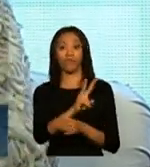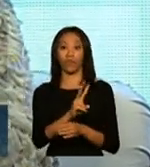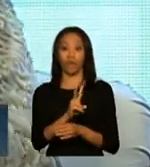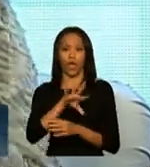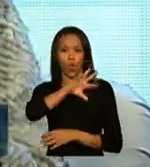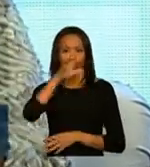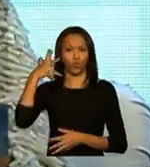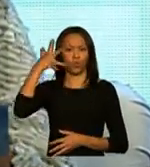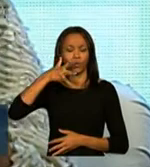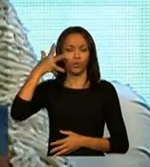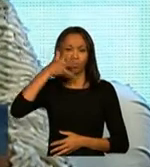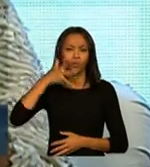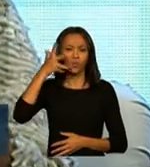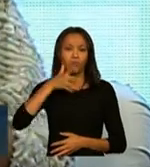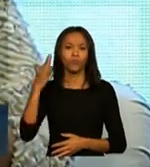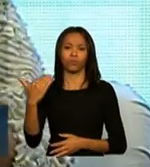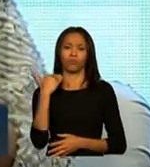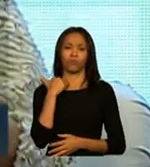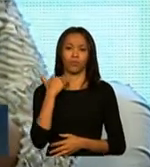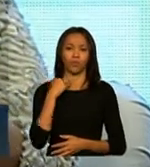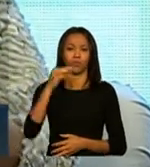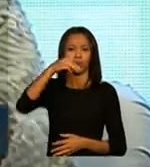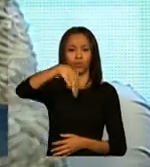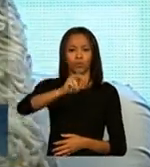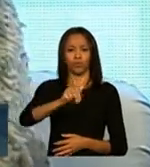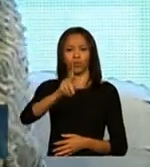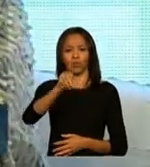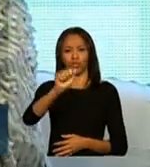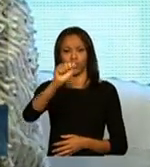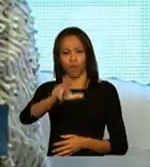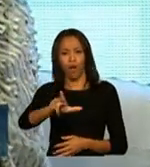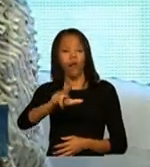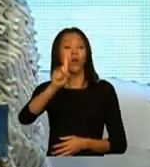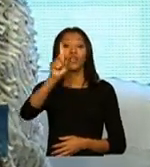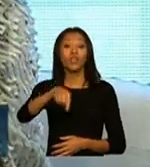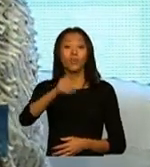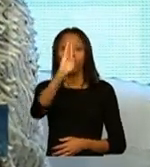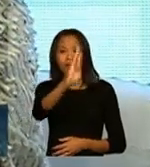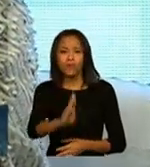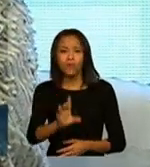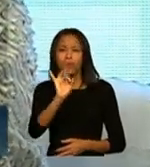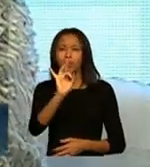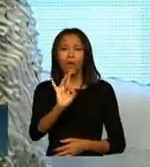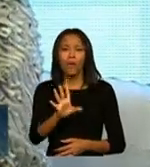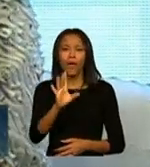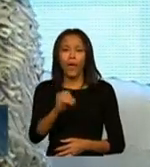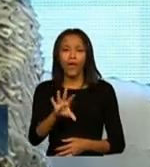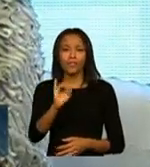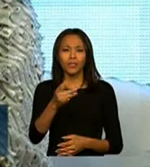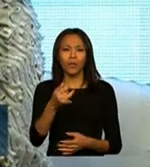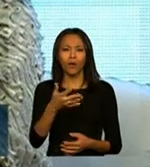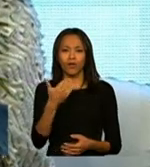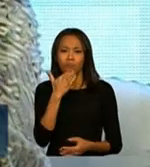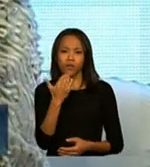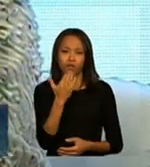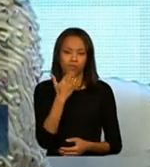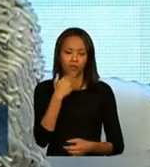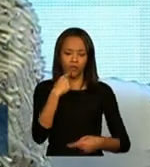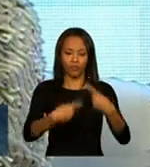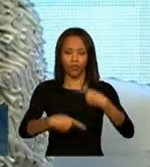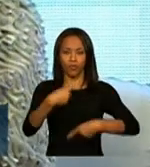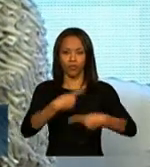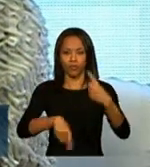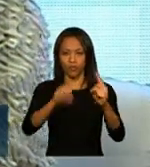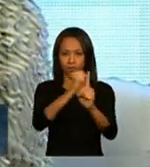Mundial sobre o Brasil, dizendo que o Brasil não é mais um laboratório de políticas sociais. Nós fomos